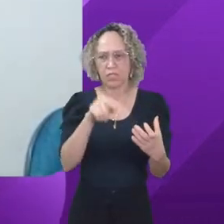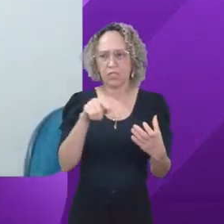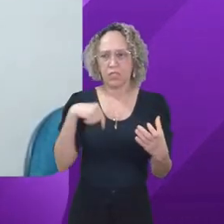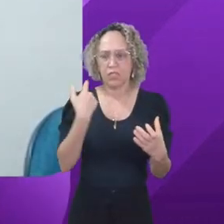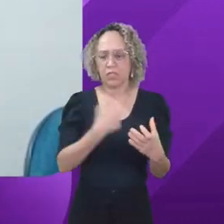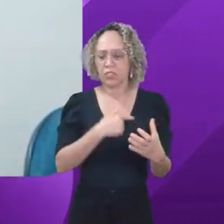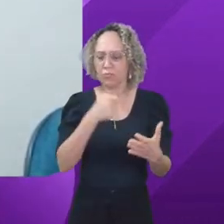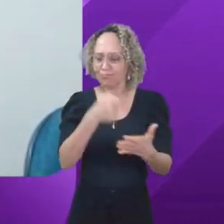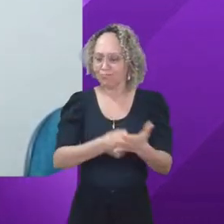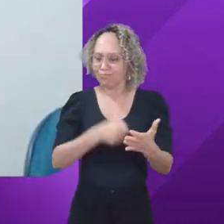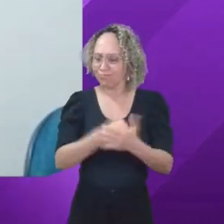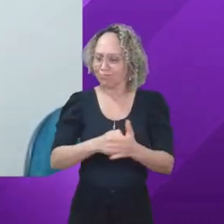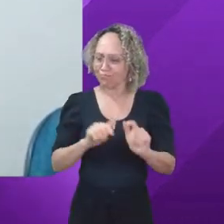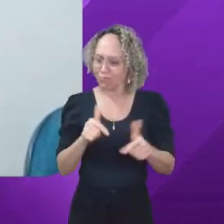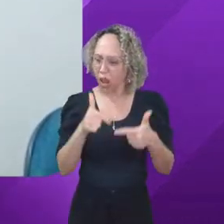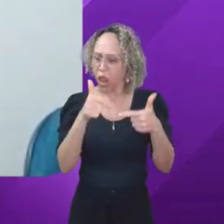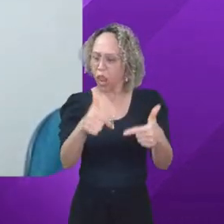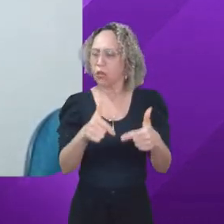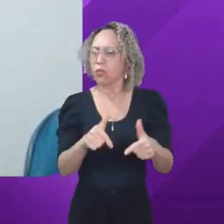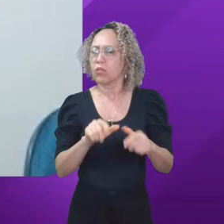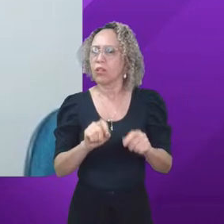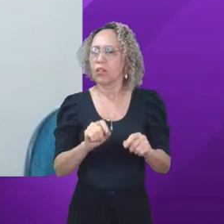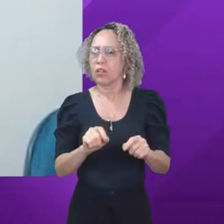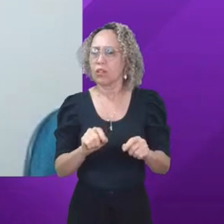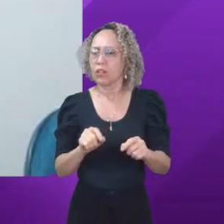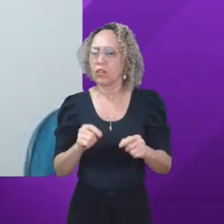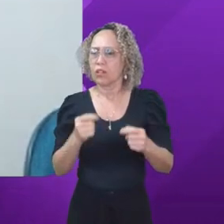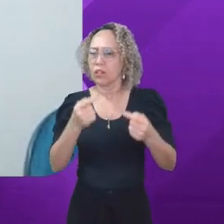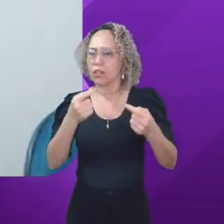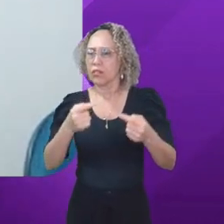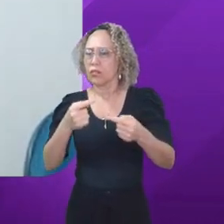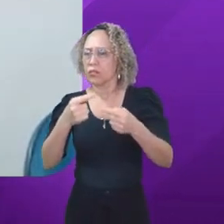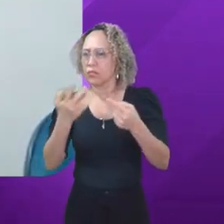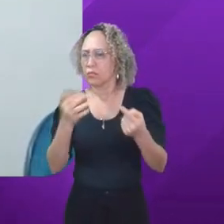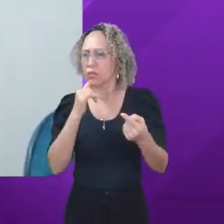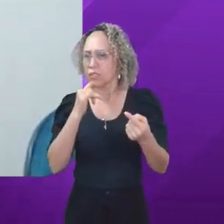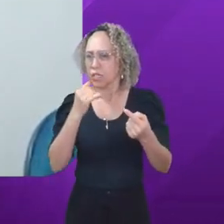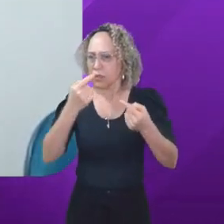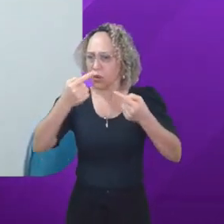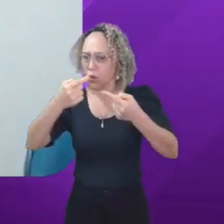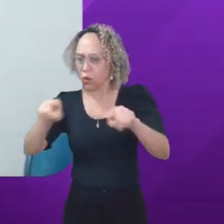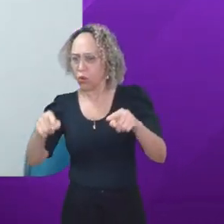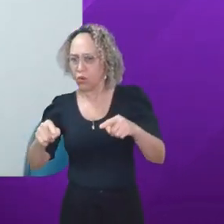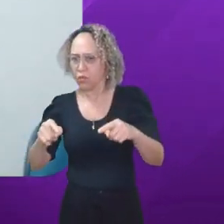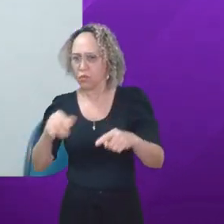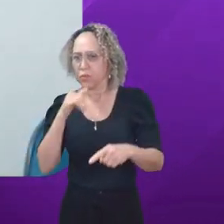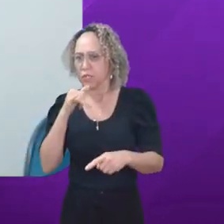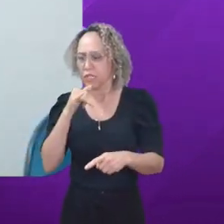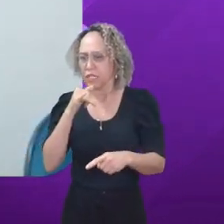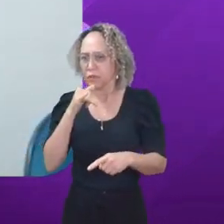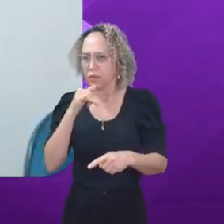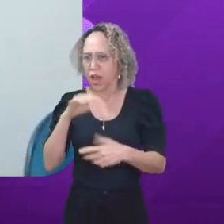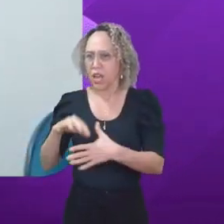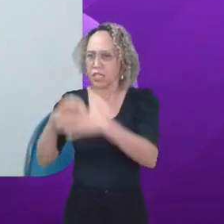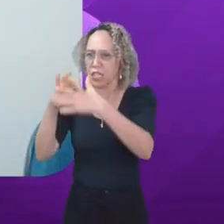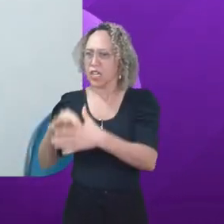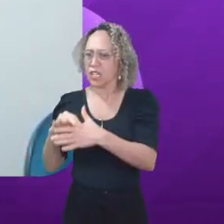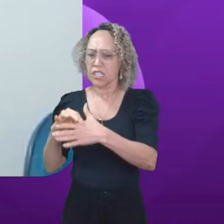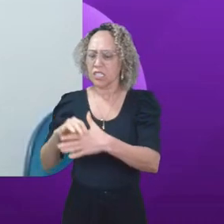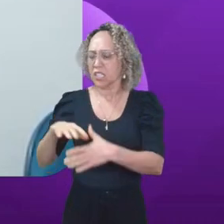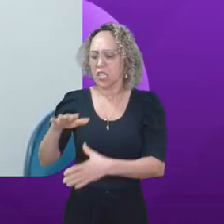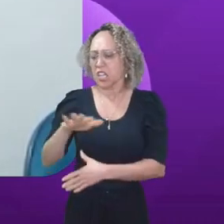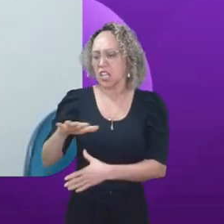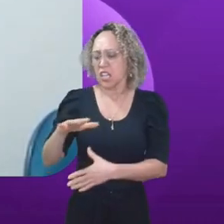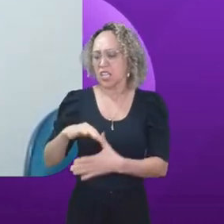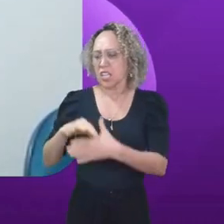uma briga com lideranças que não eram de luta há pouco tempo atrás, porque eles impediam